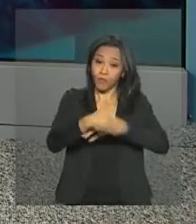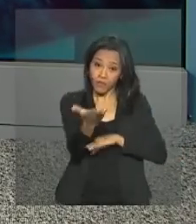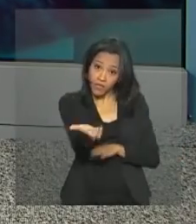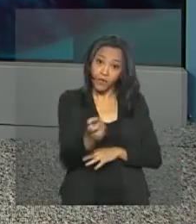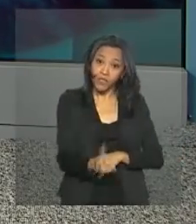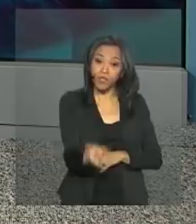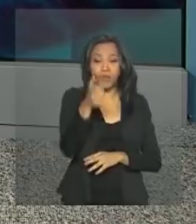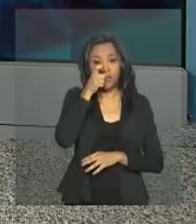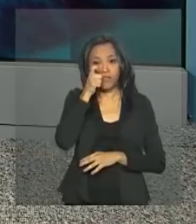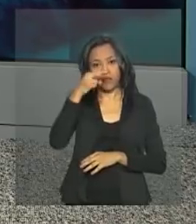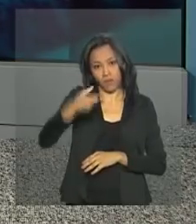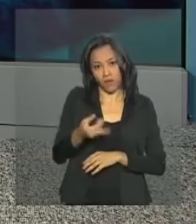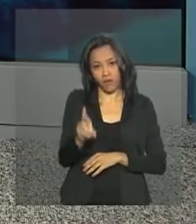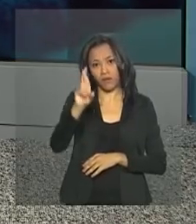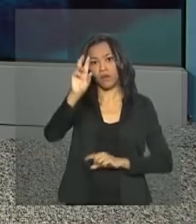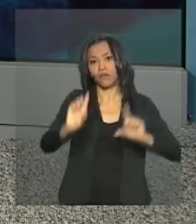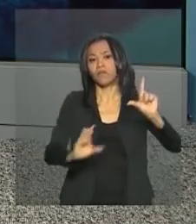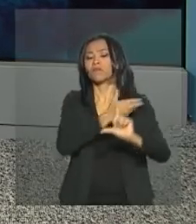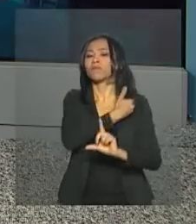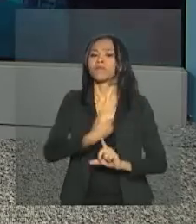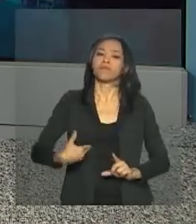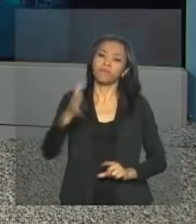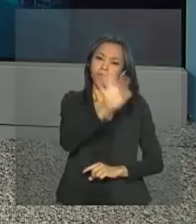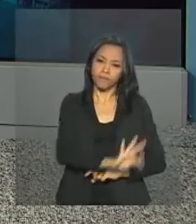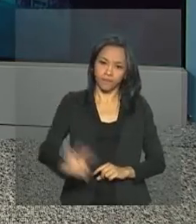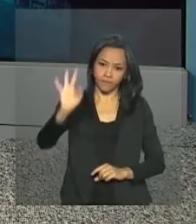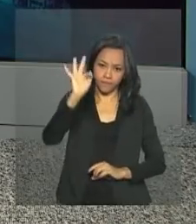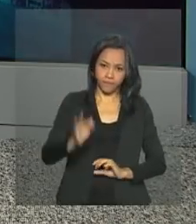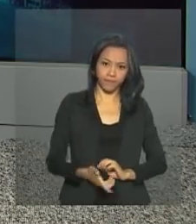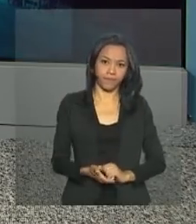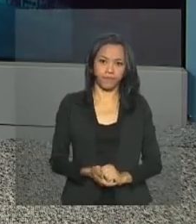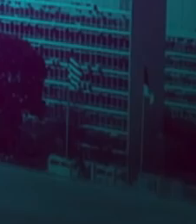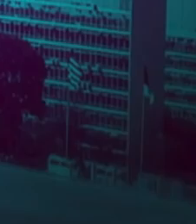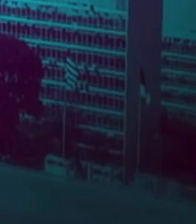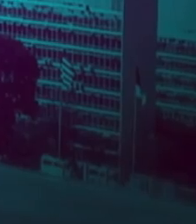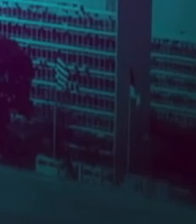você e continue com a gente na nbr a tv do governo federal